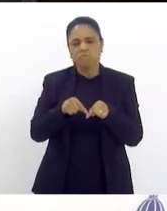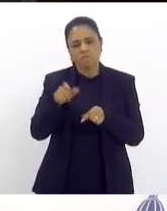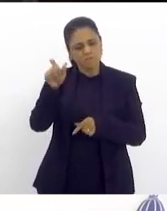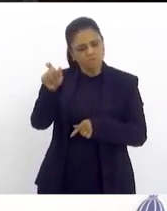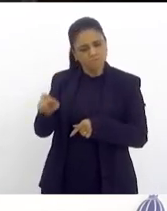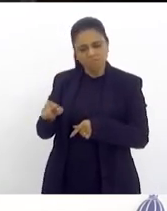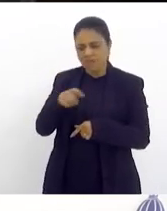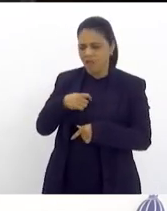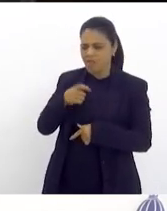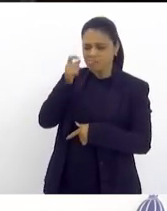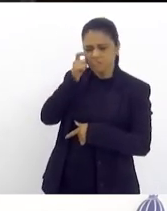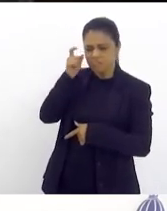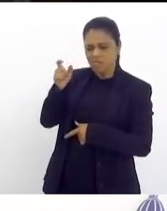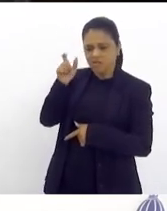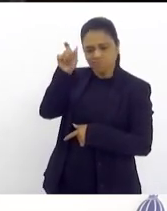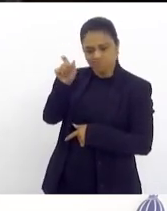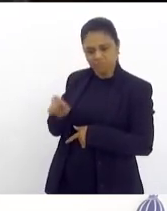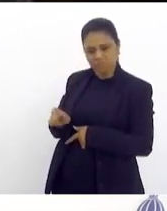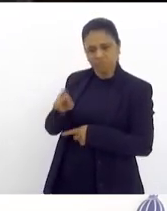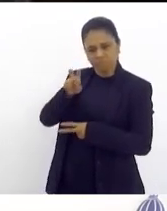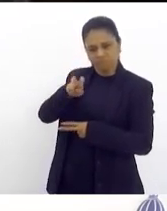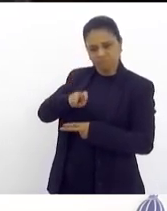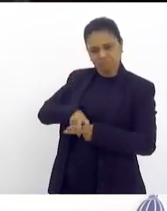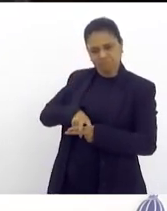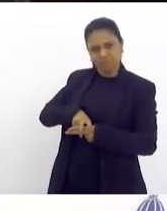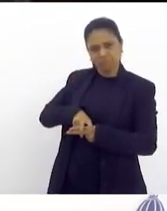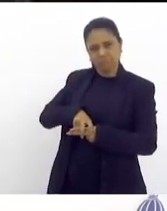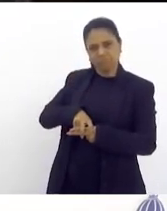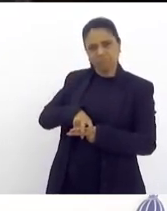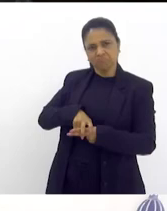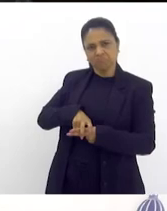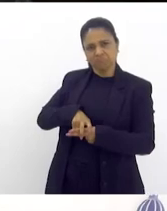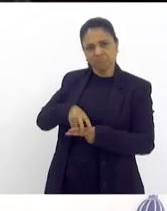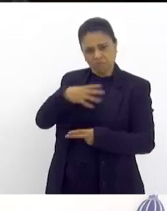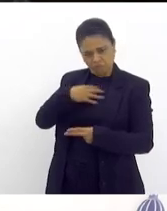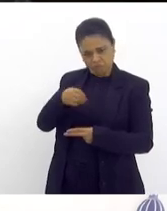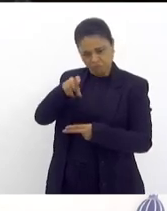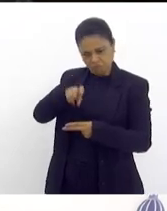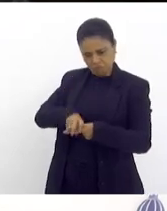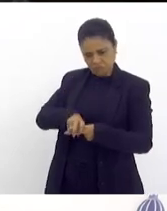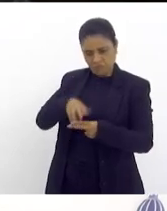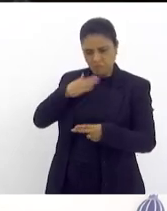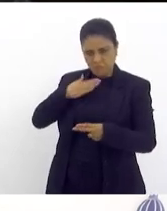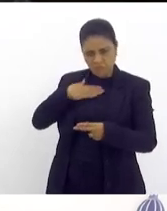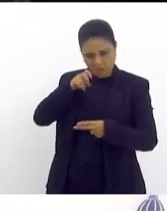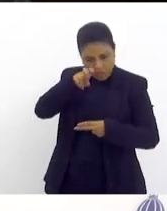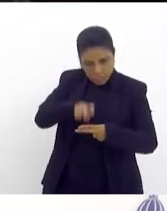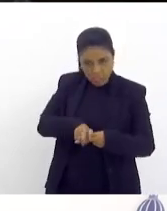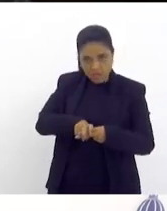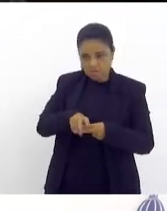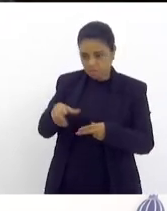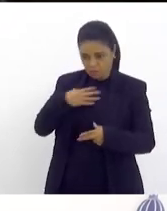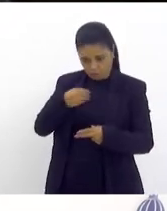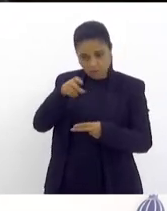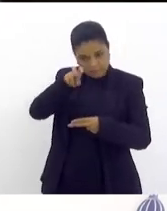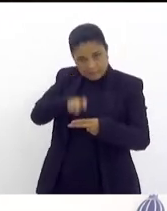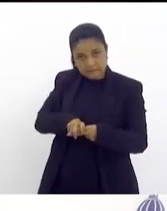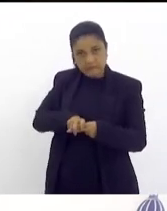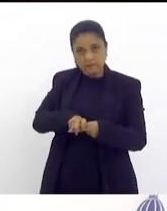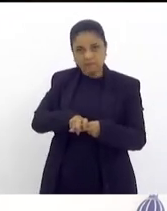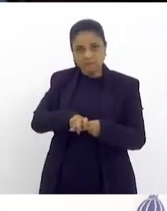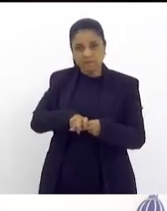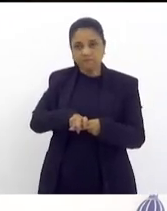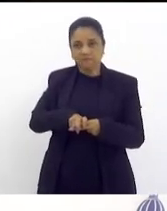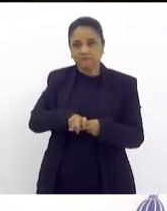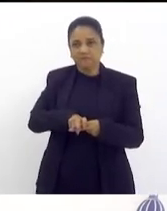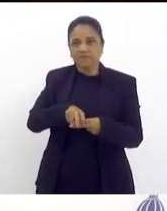muito interessante. Ele sentava na minha cadeira no meu gabinete e não sabe essas campainhas